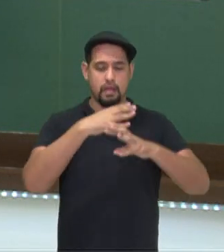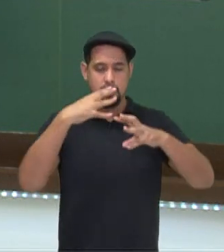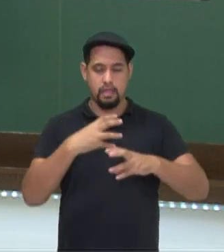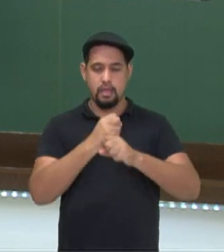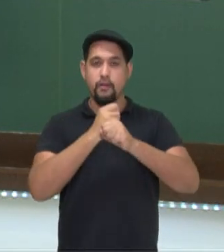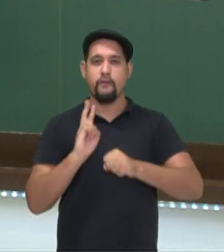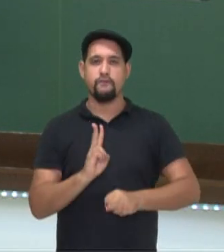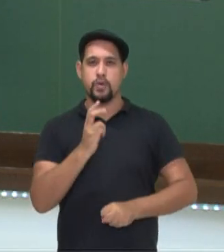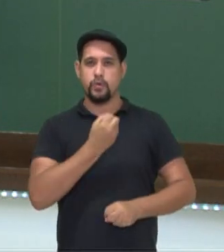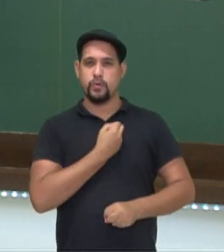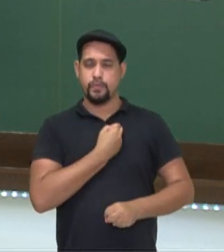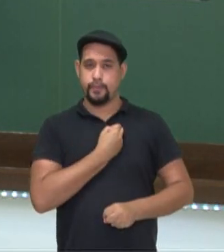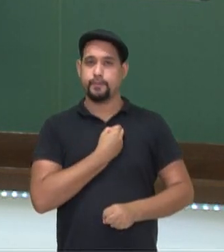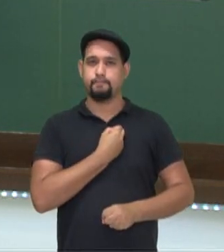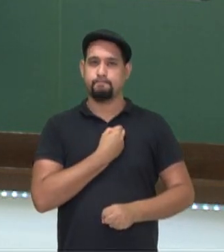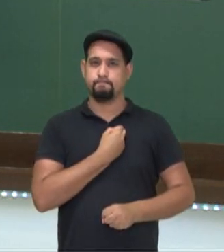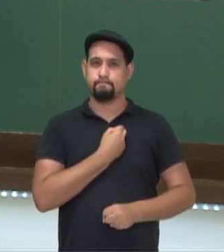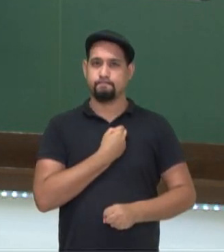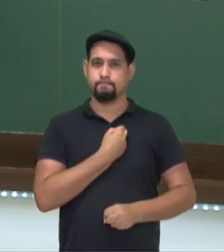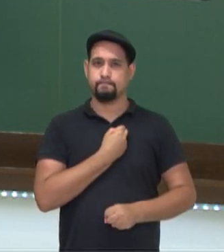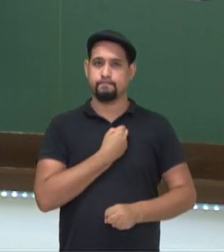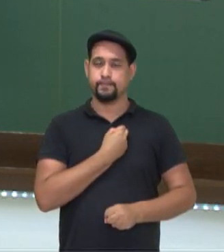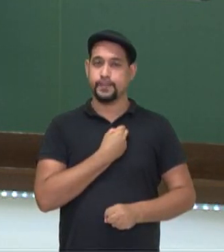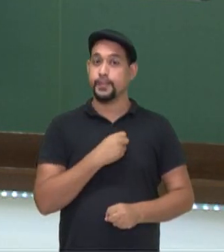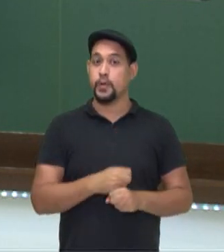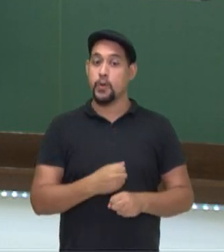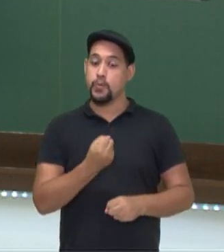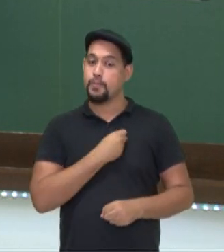do valor numérico de expressões